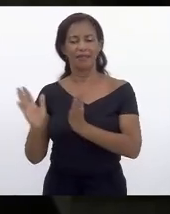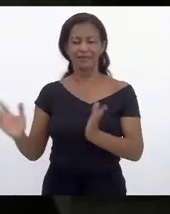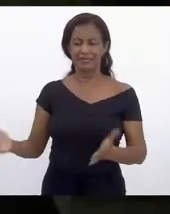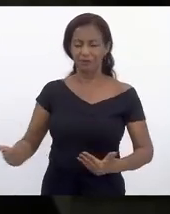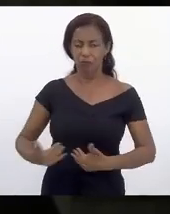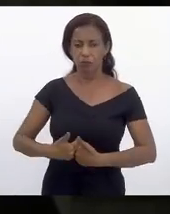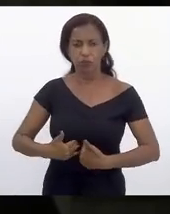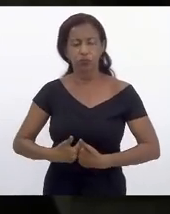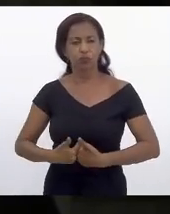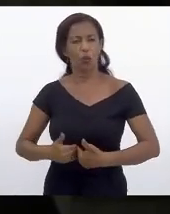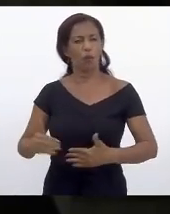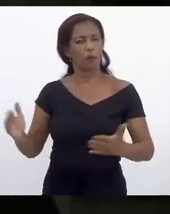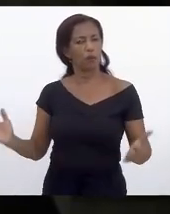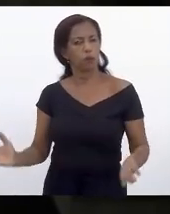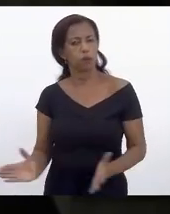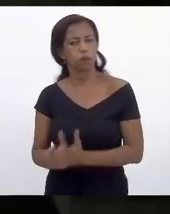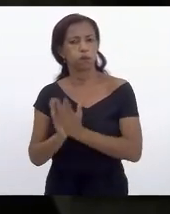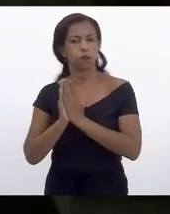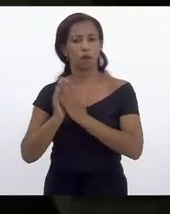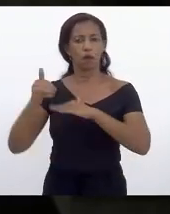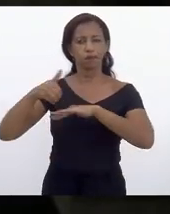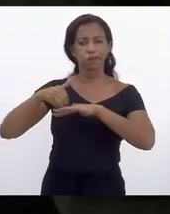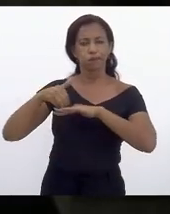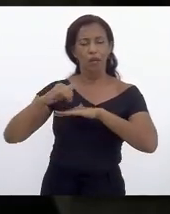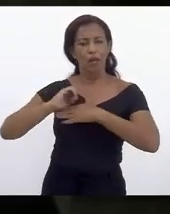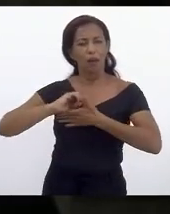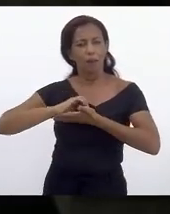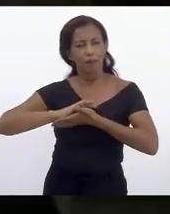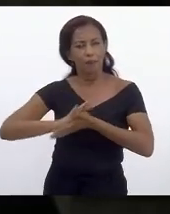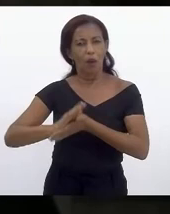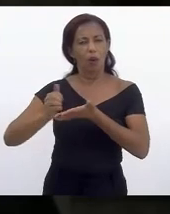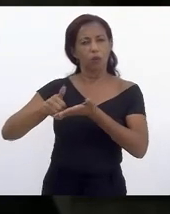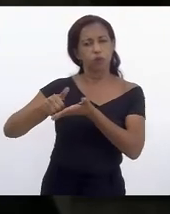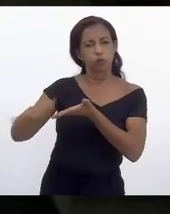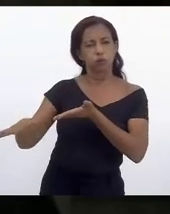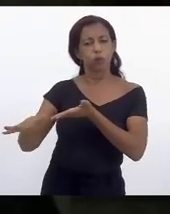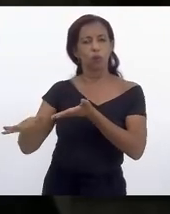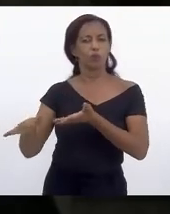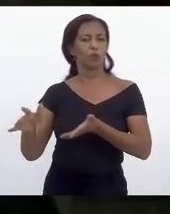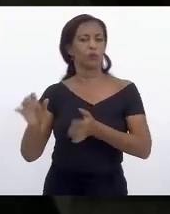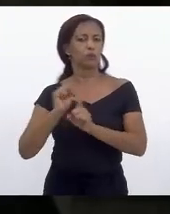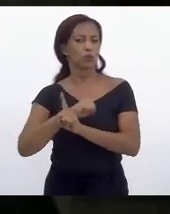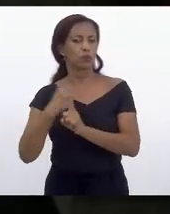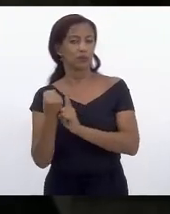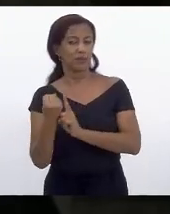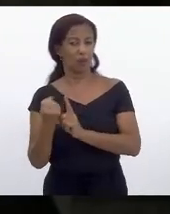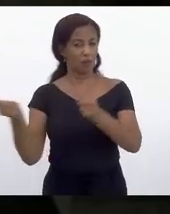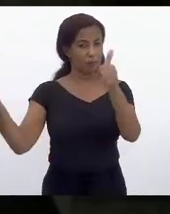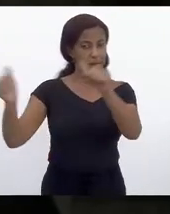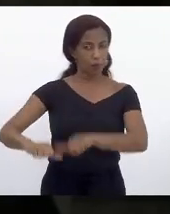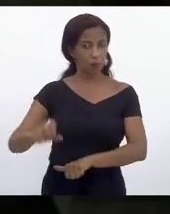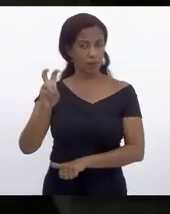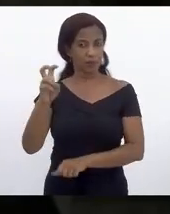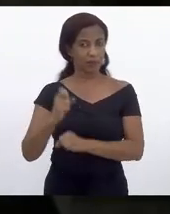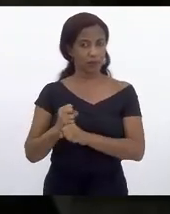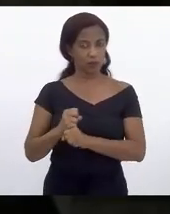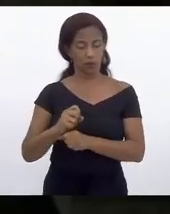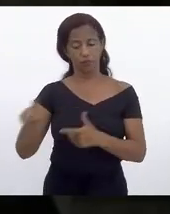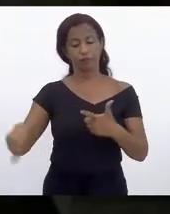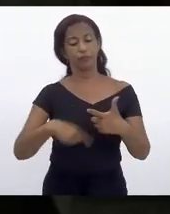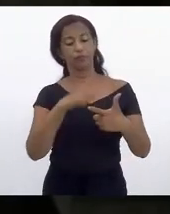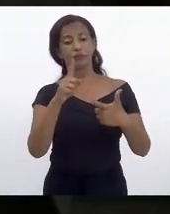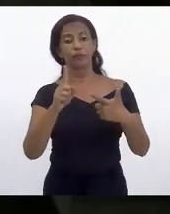de enfrentamento à fome, de enfrentamento à exclusão social, que se agravou severamente nos últimos 5 anos. 2,